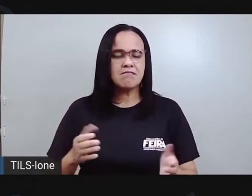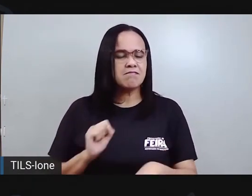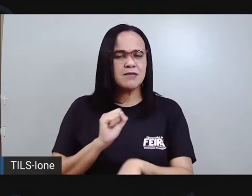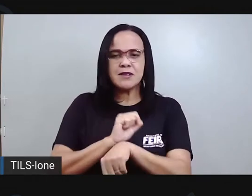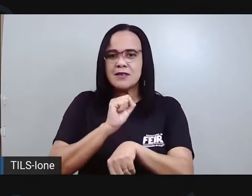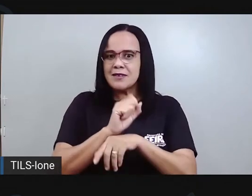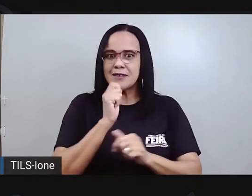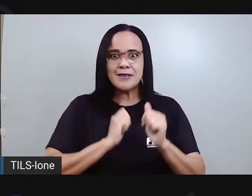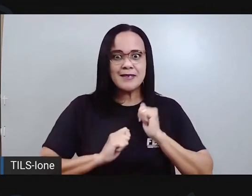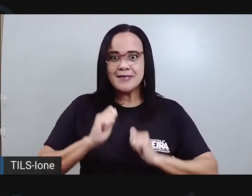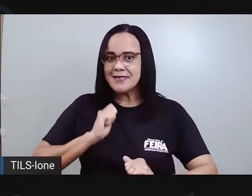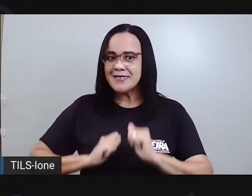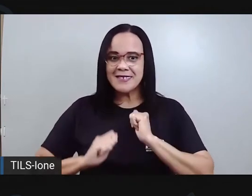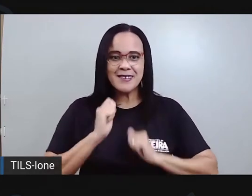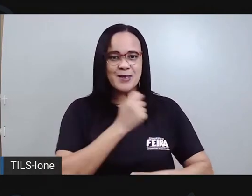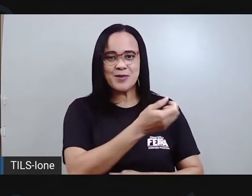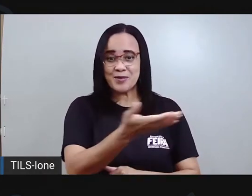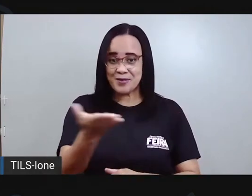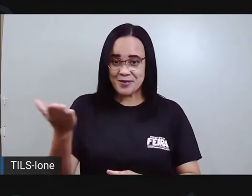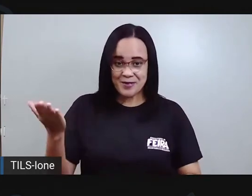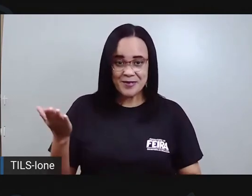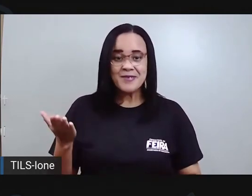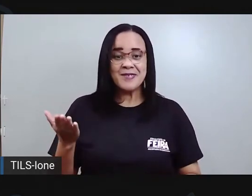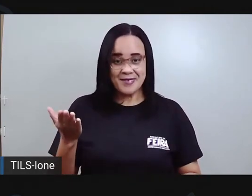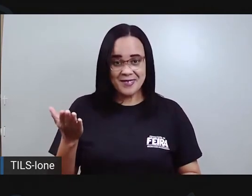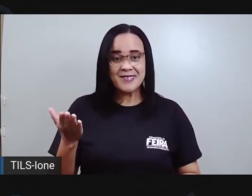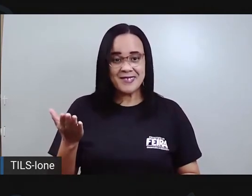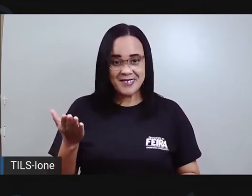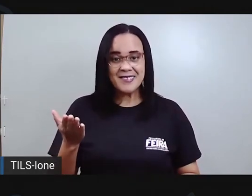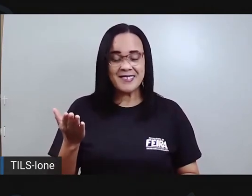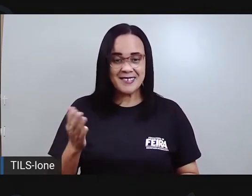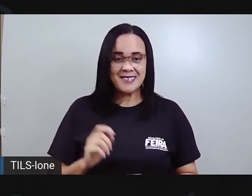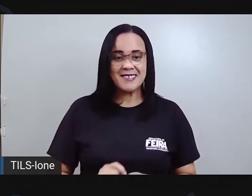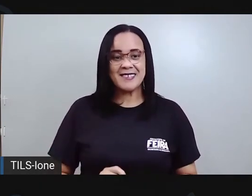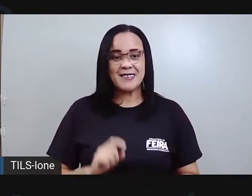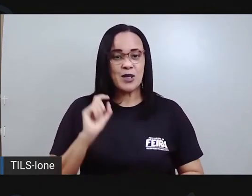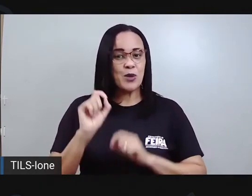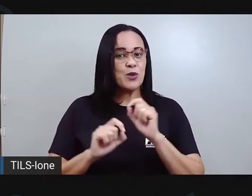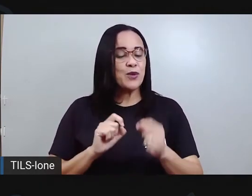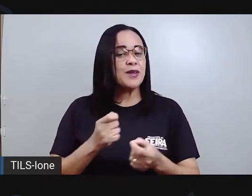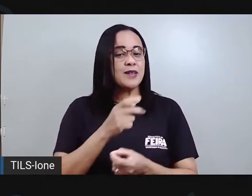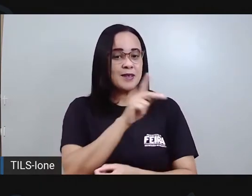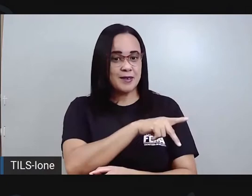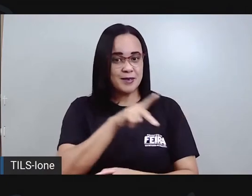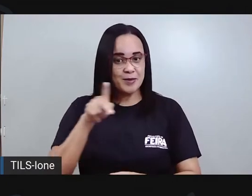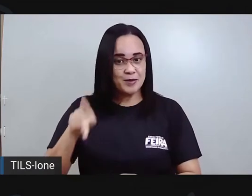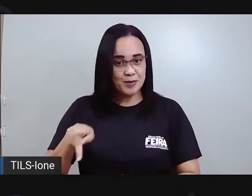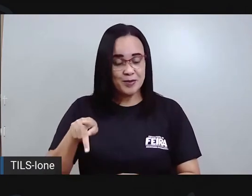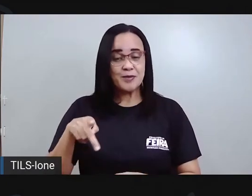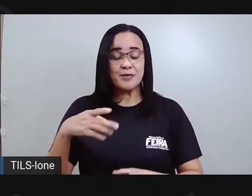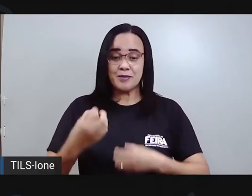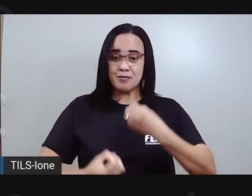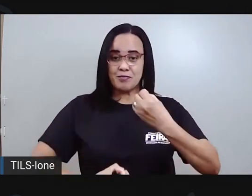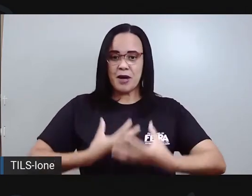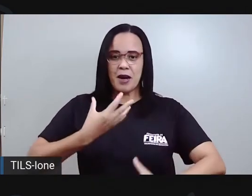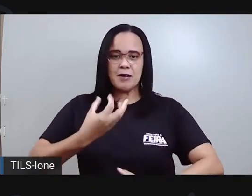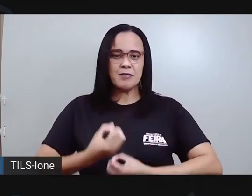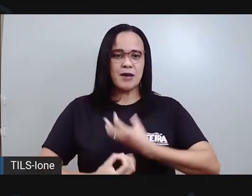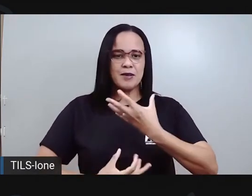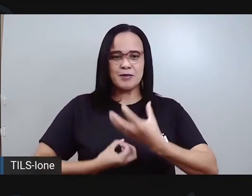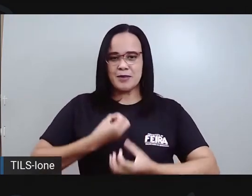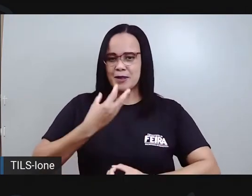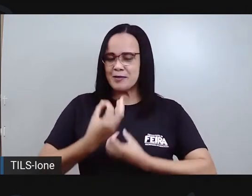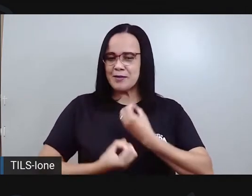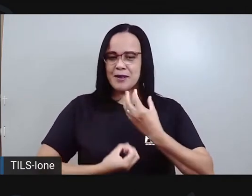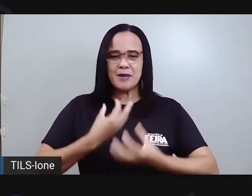vocês. É o momento em que a gente declama um